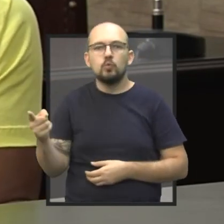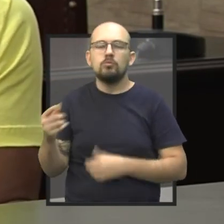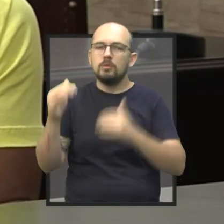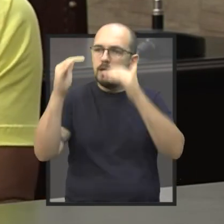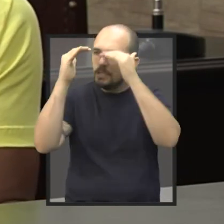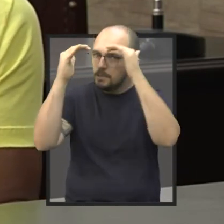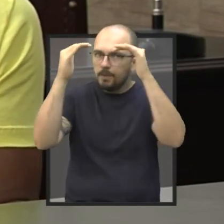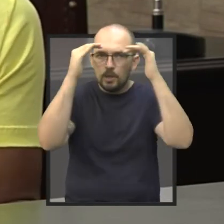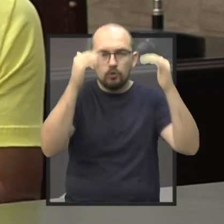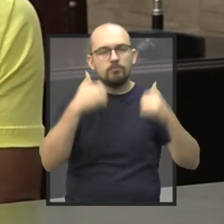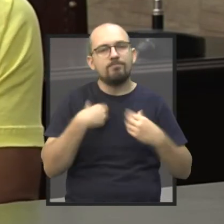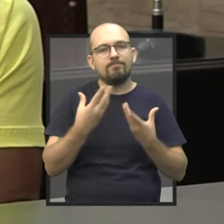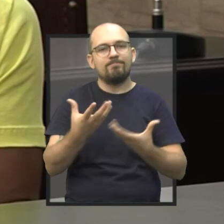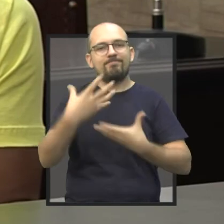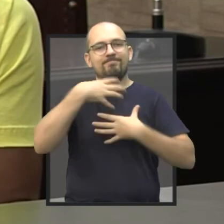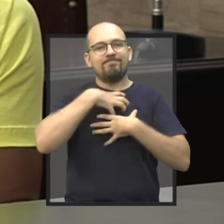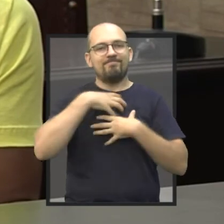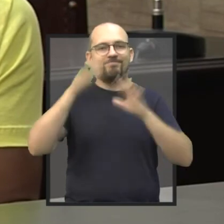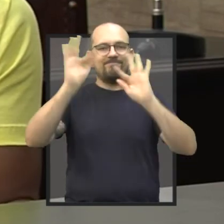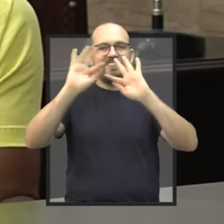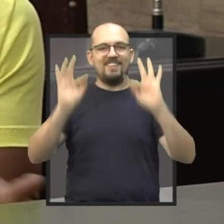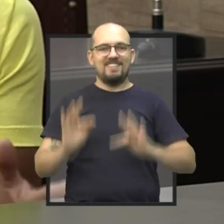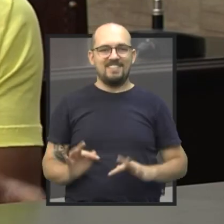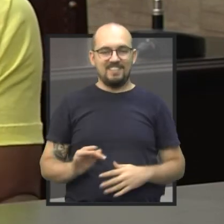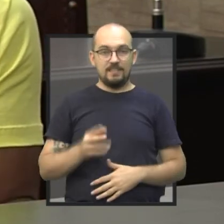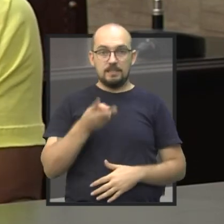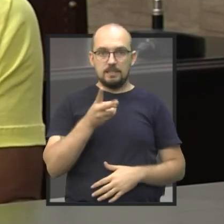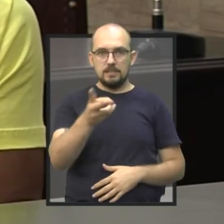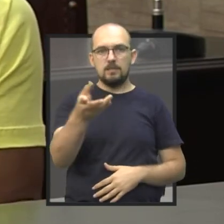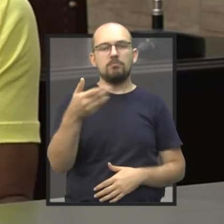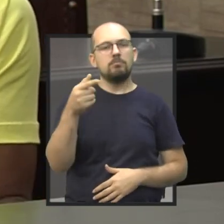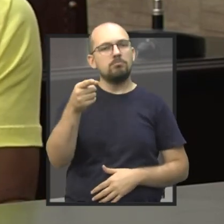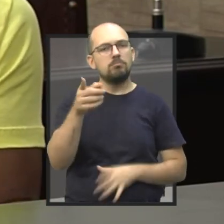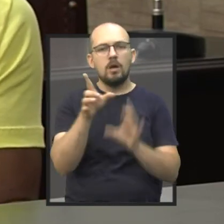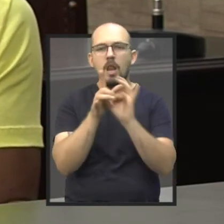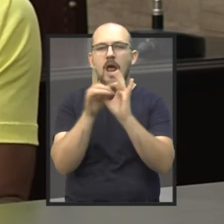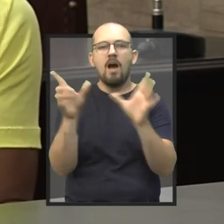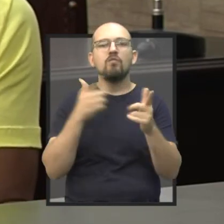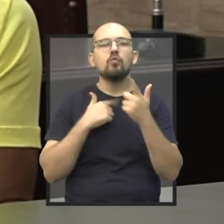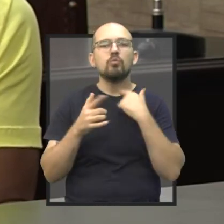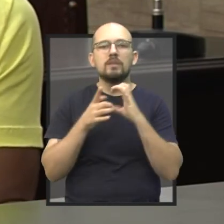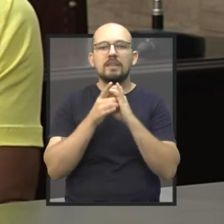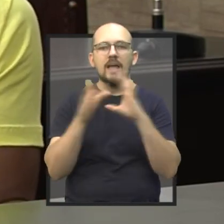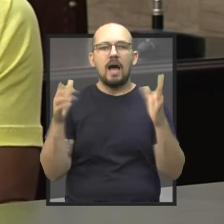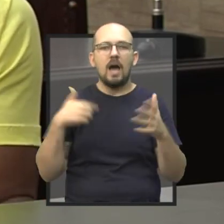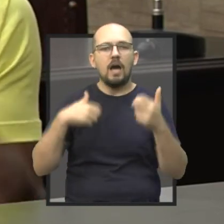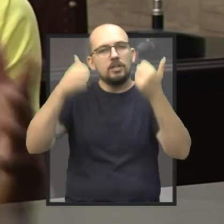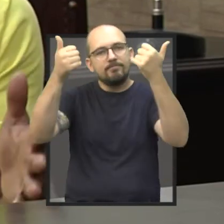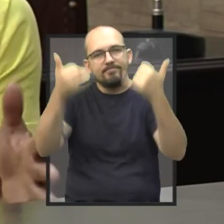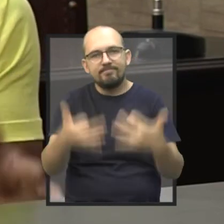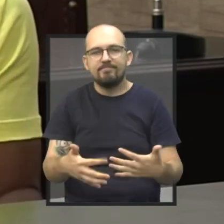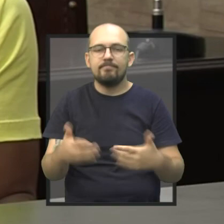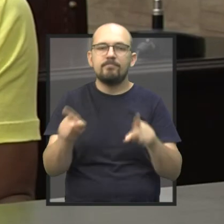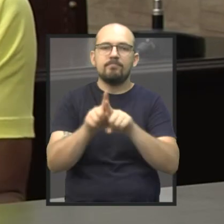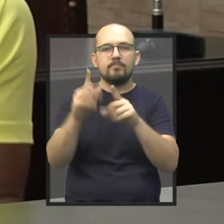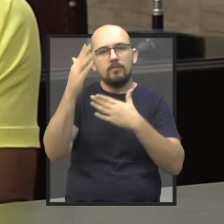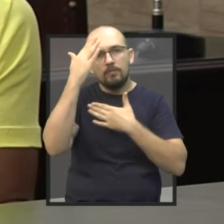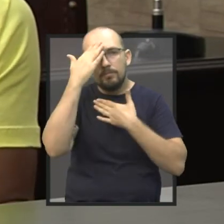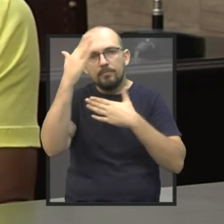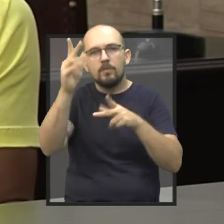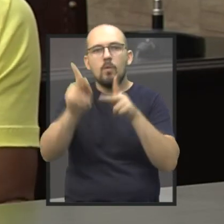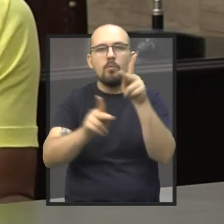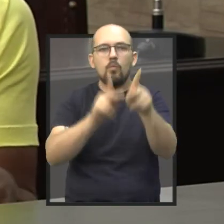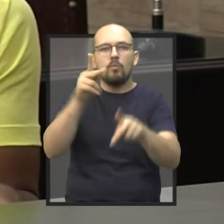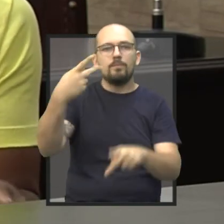pessoas e tenho respeito e fico muito feliz, né? Por sempre você me deixar sempre à vontade, né? E agradeço também a toda